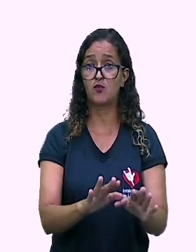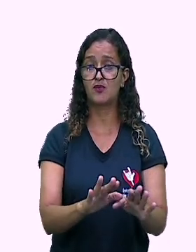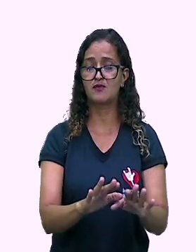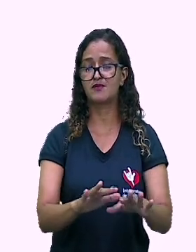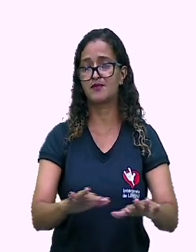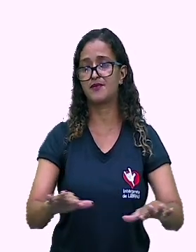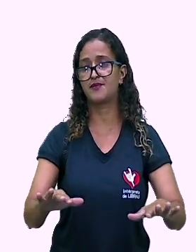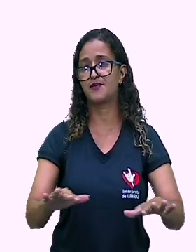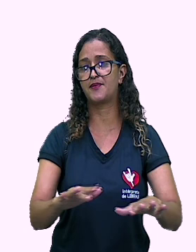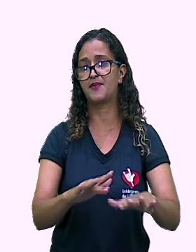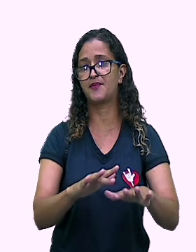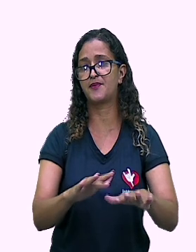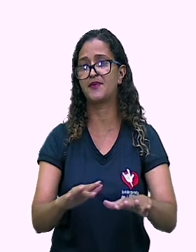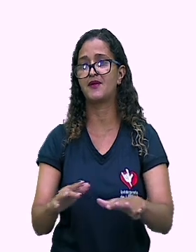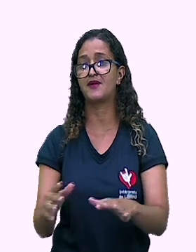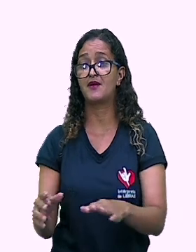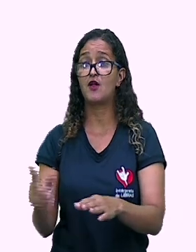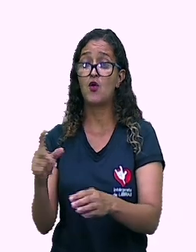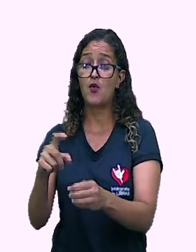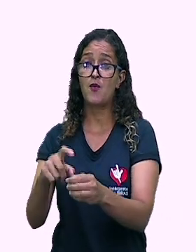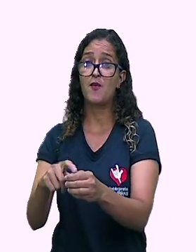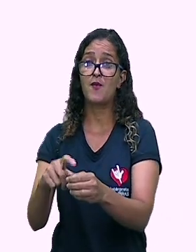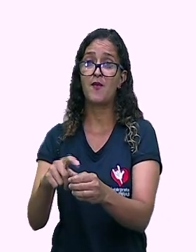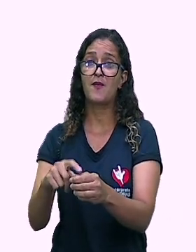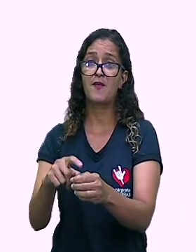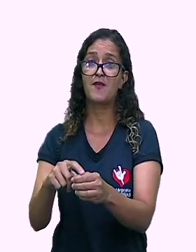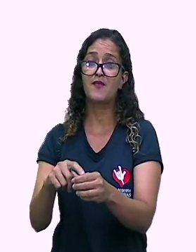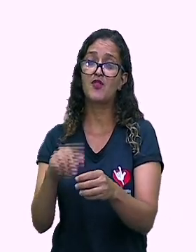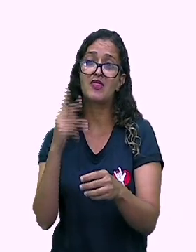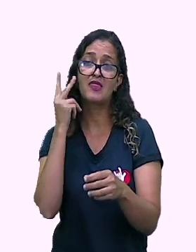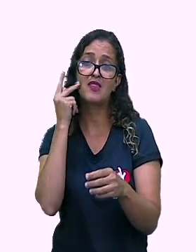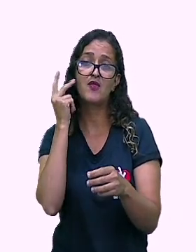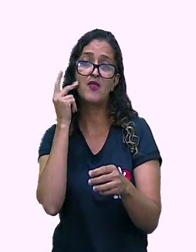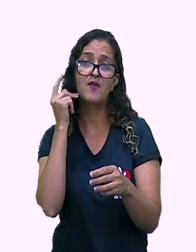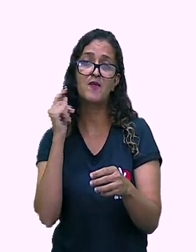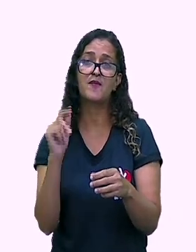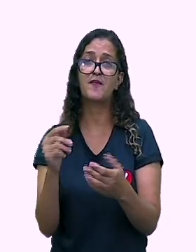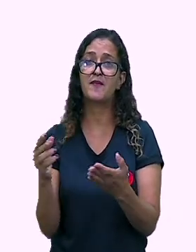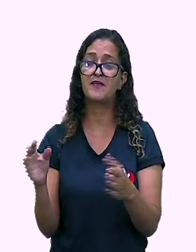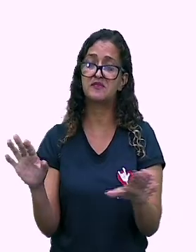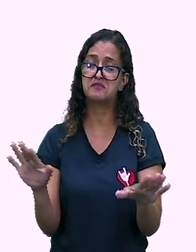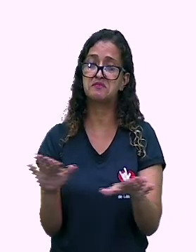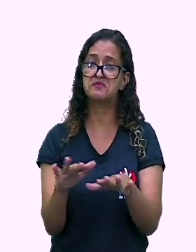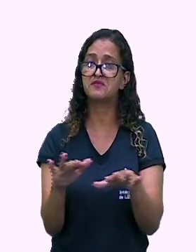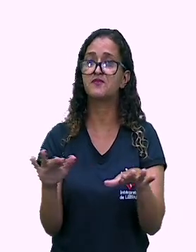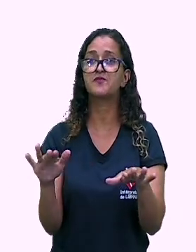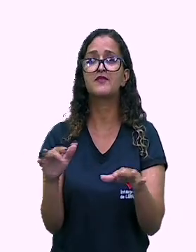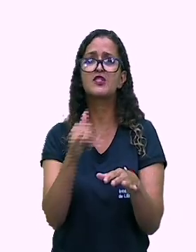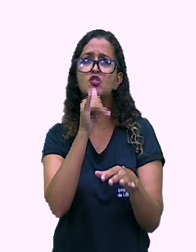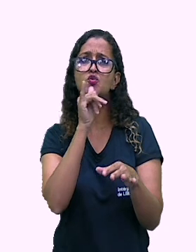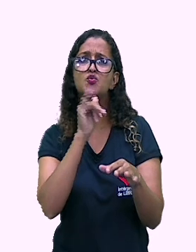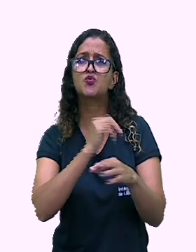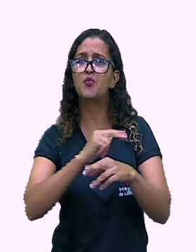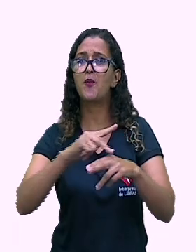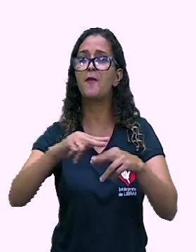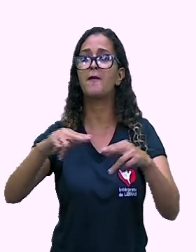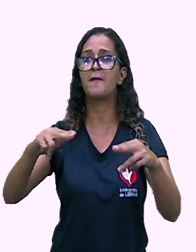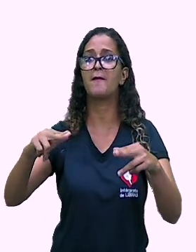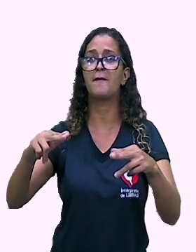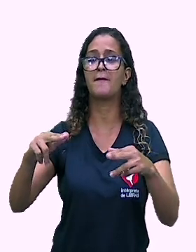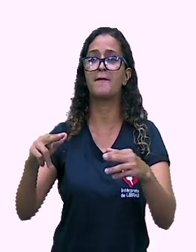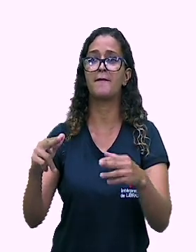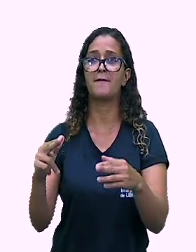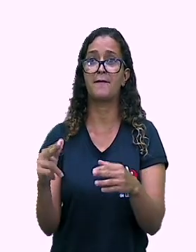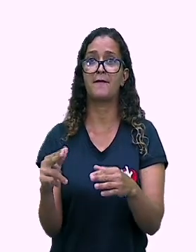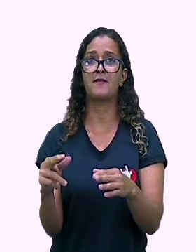esfriando, ela voltou ali para a temperatura natural. E nós temos também outros exemplos, que é